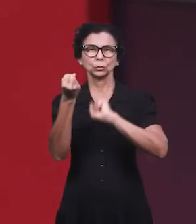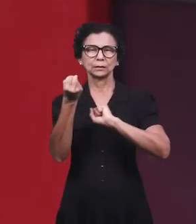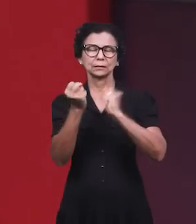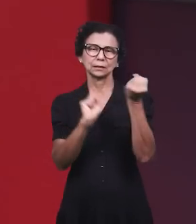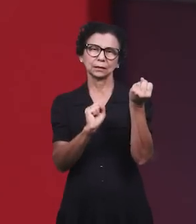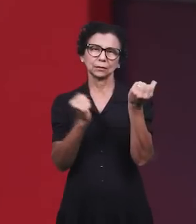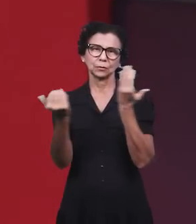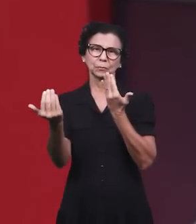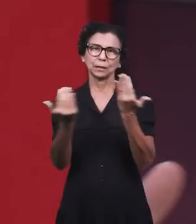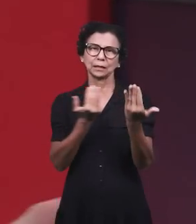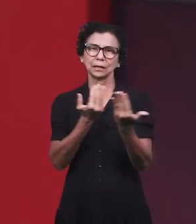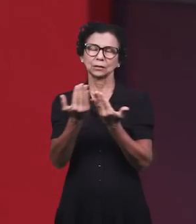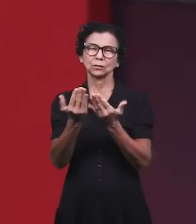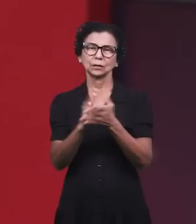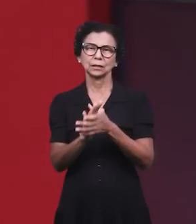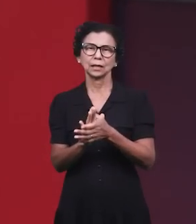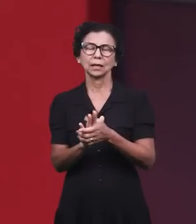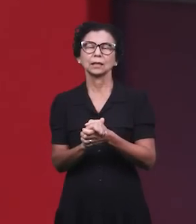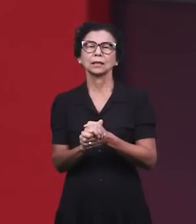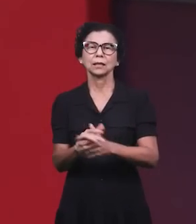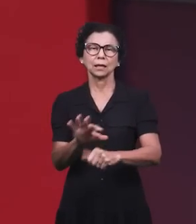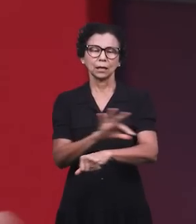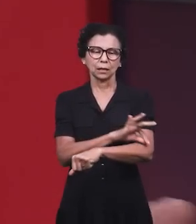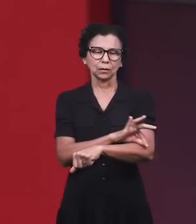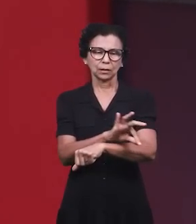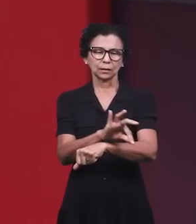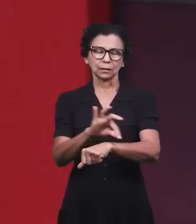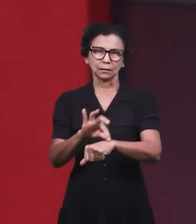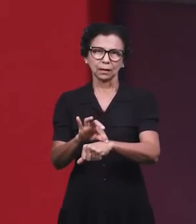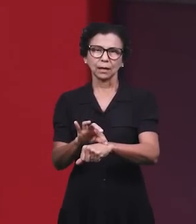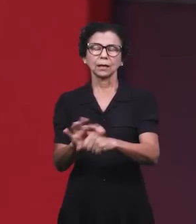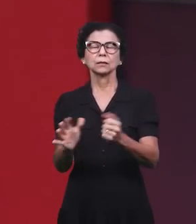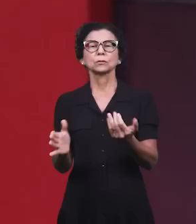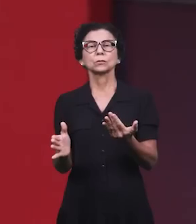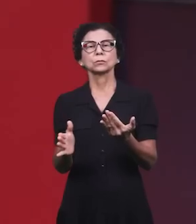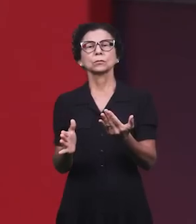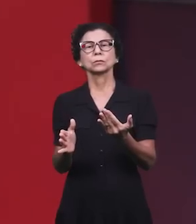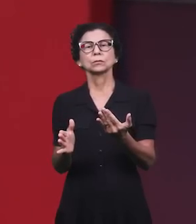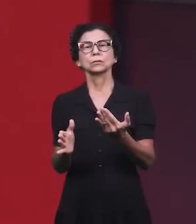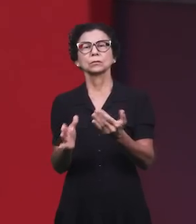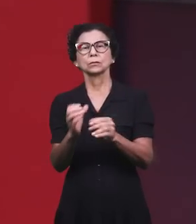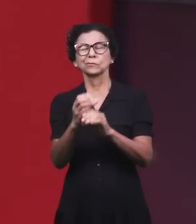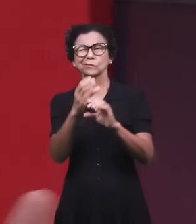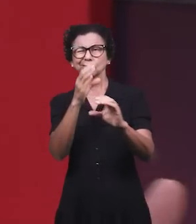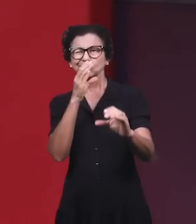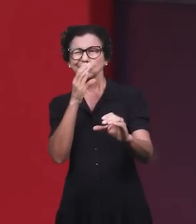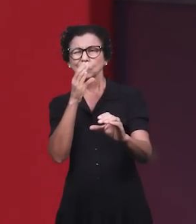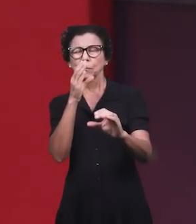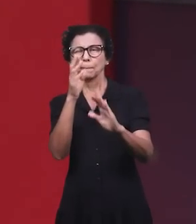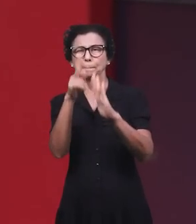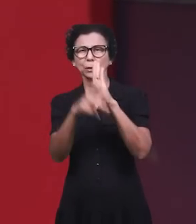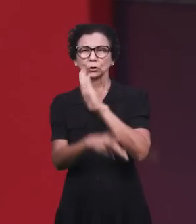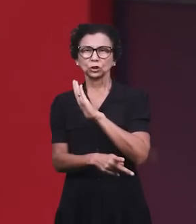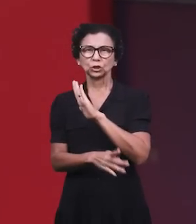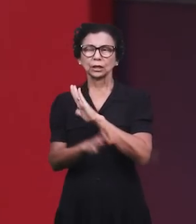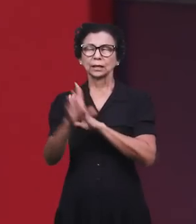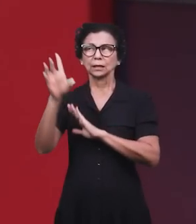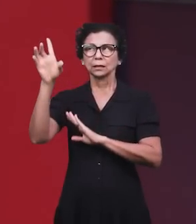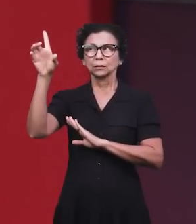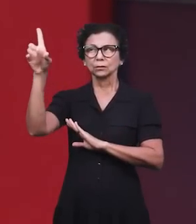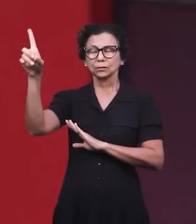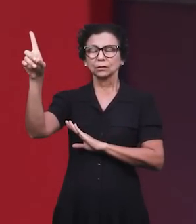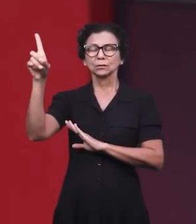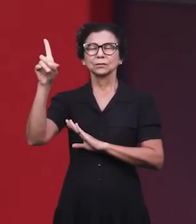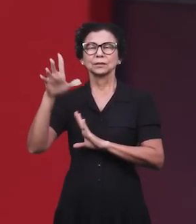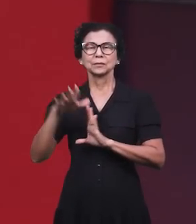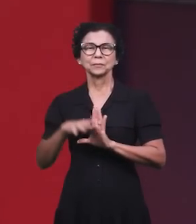né? Desde o projeto até a execução final. O Senhor, ele está no comando de tudo, né? Aleluia. Então, tudo Sim. ele domina.